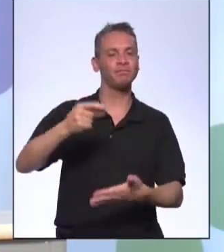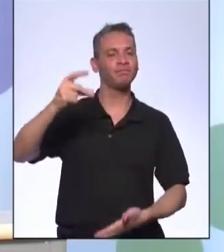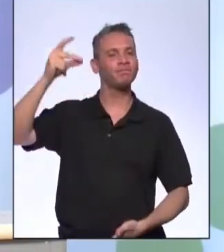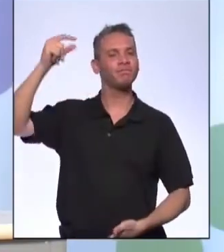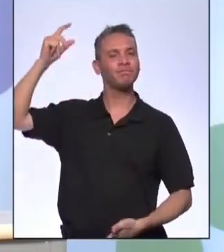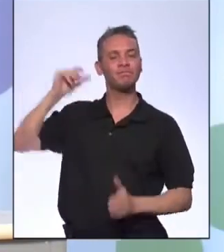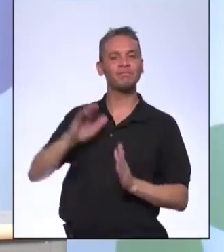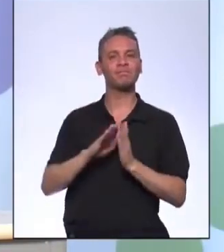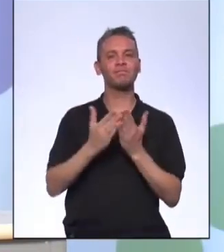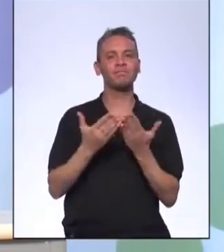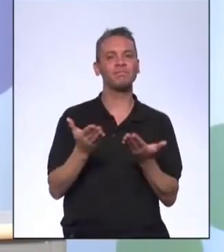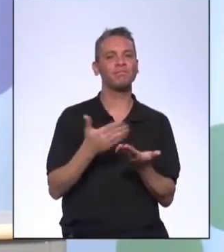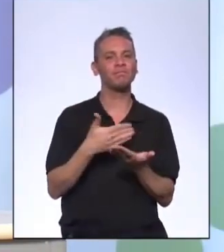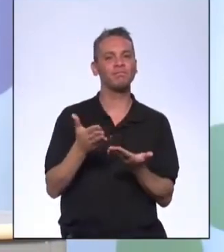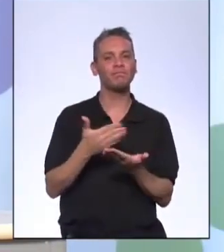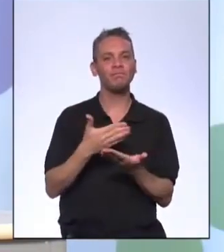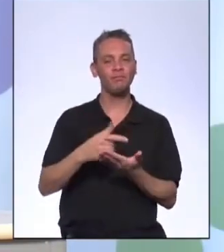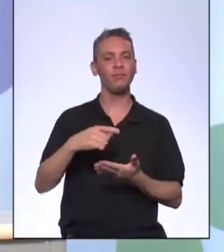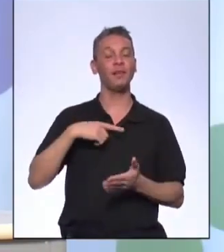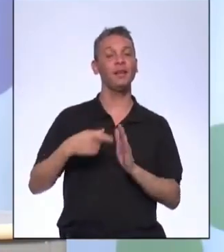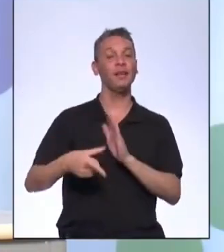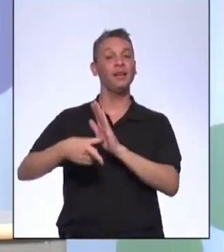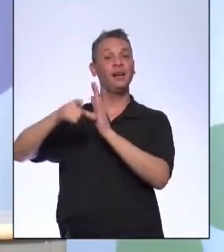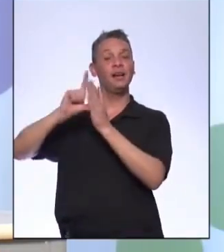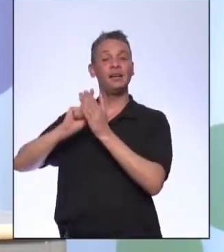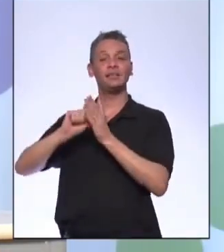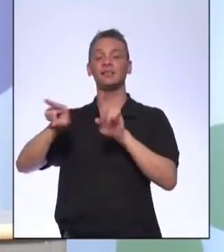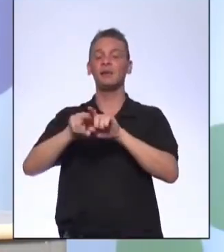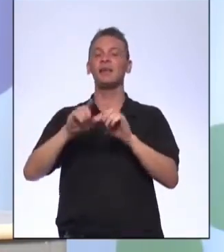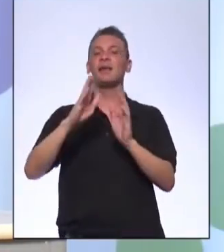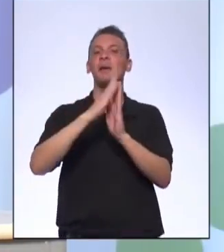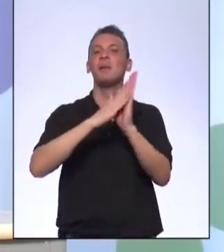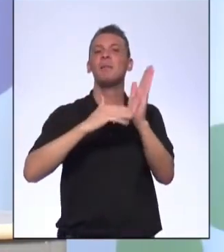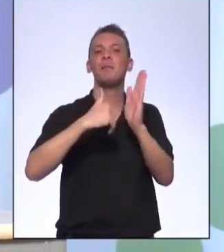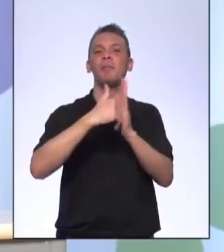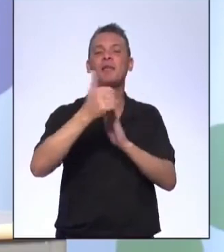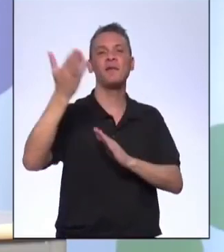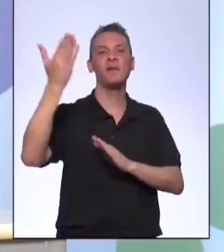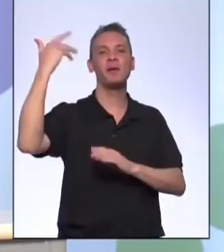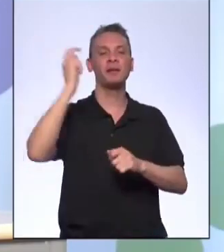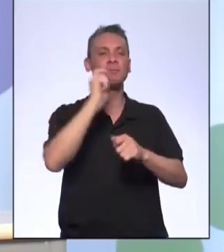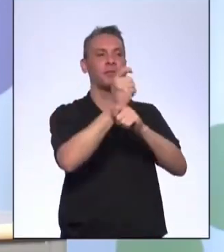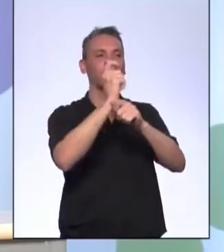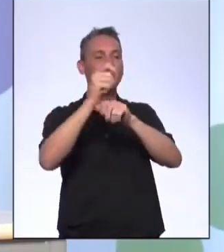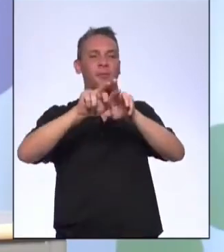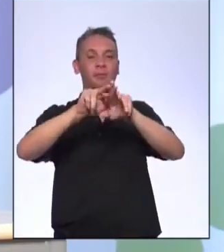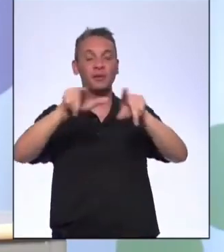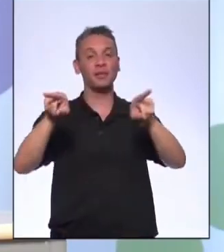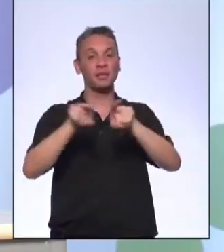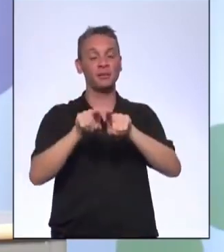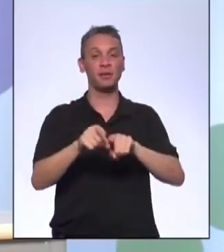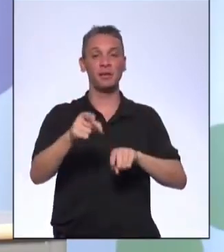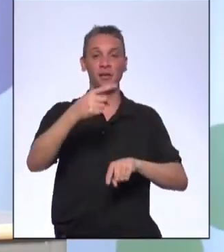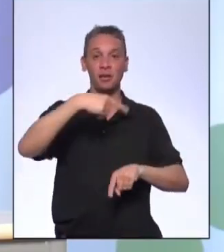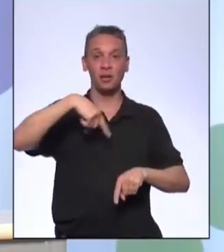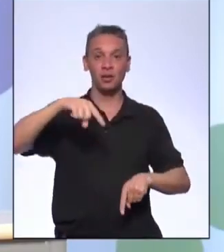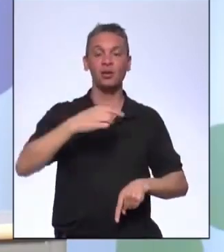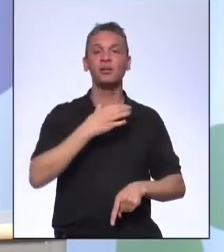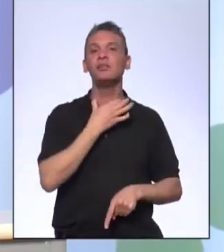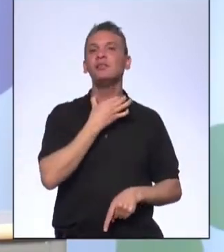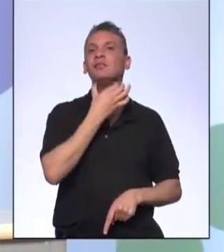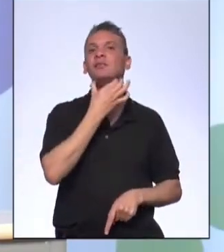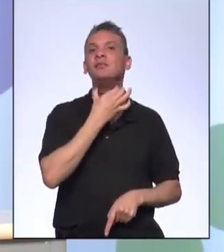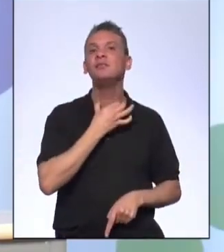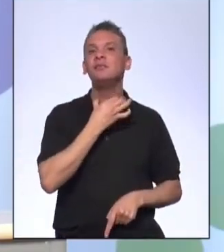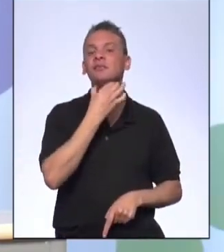né? Aliás, antes mesmo, né, as pinturas rupestres, como nós tínhamos comentado antes. E a nossa própria corda vocal